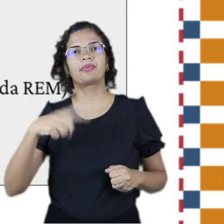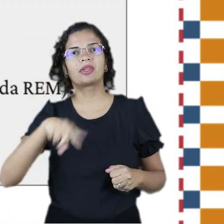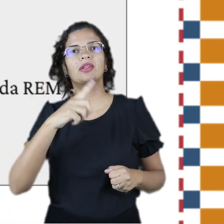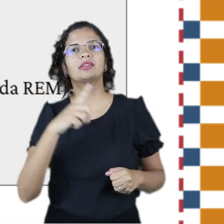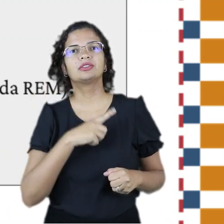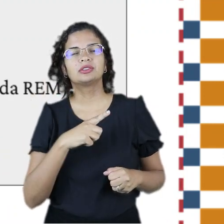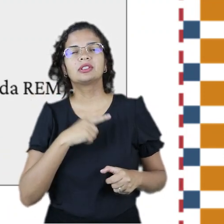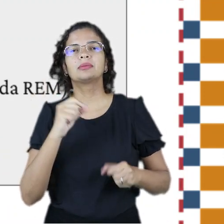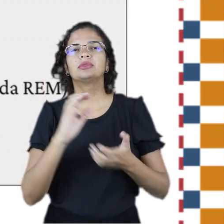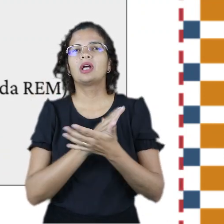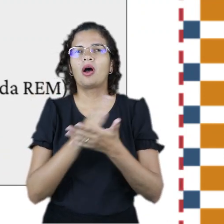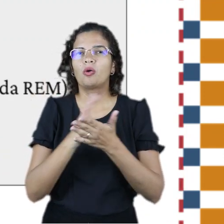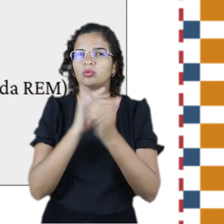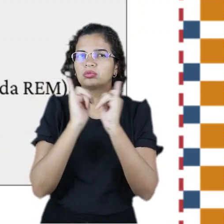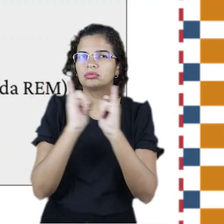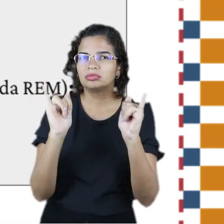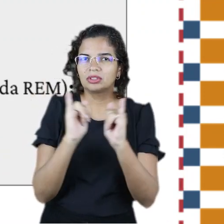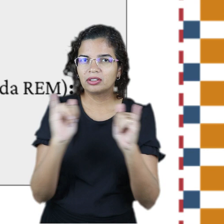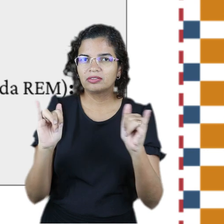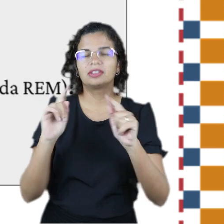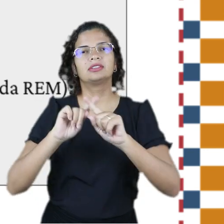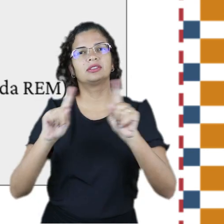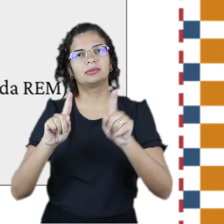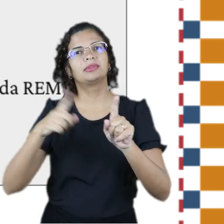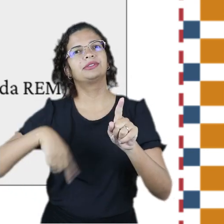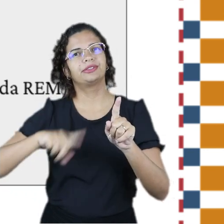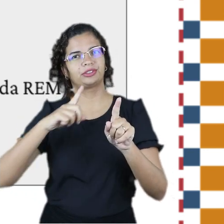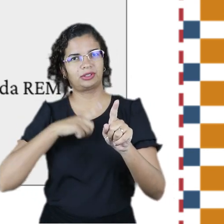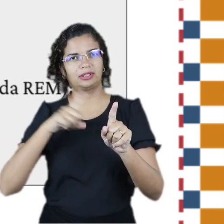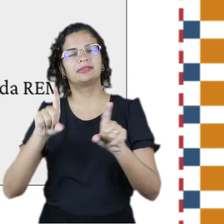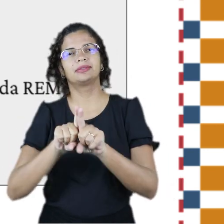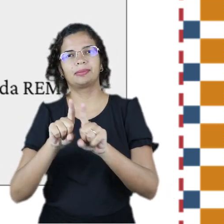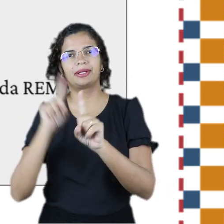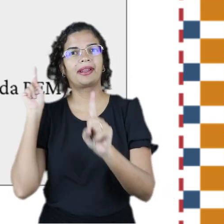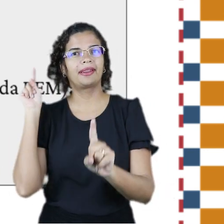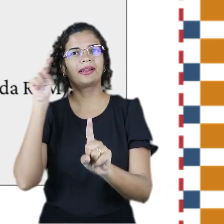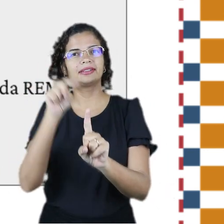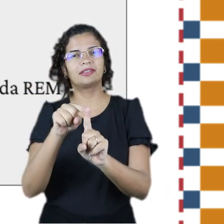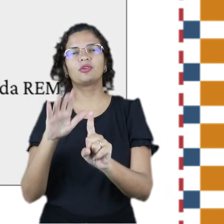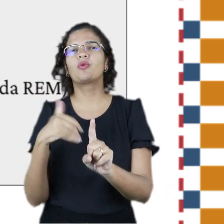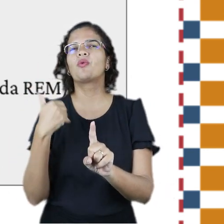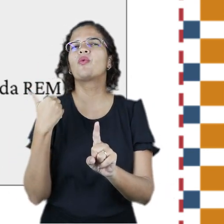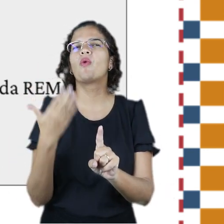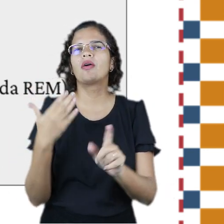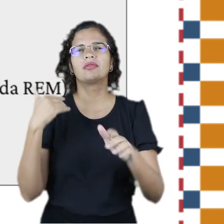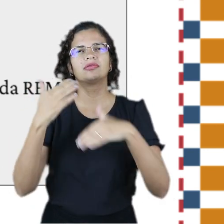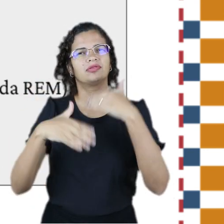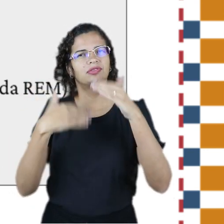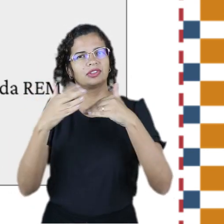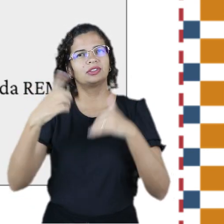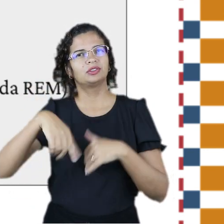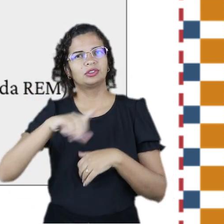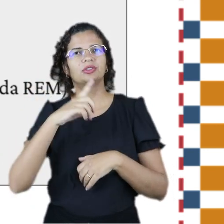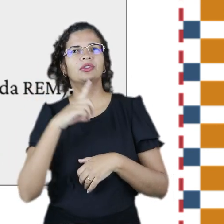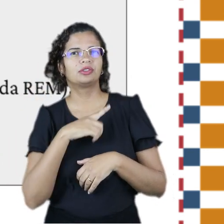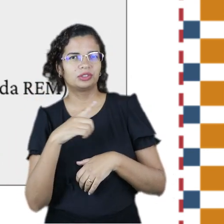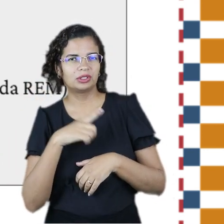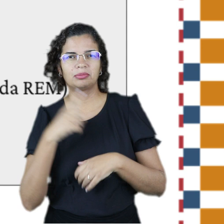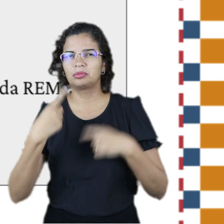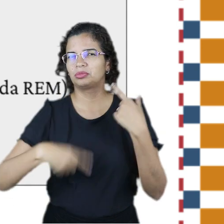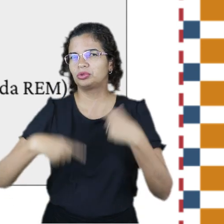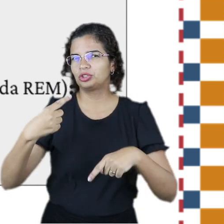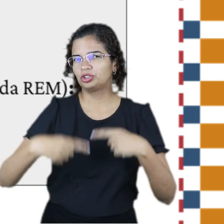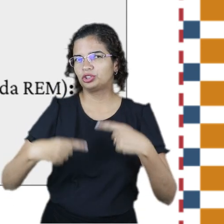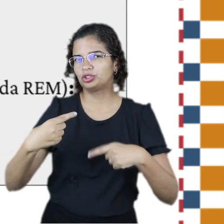termos uma estrutura dual e estamos tentando vencer essa dicotomia entre trabalho manual e intelectual e avançar para a questão da